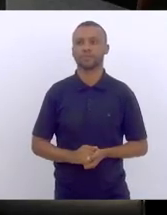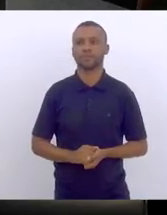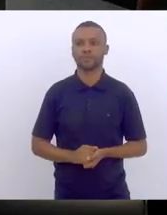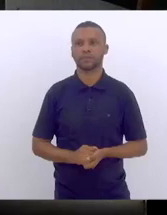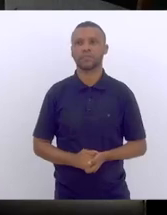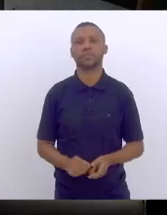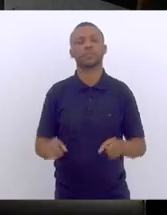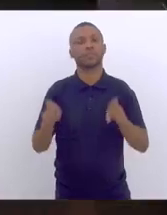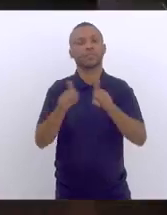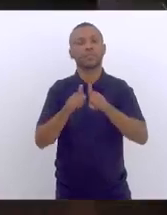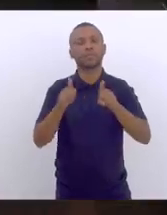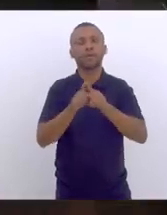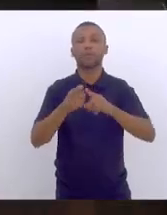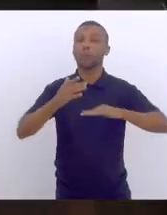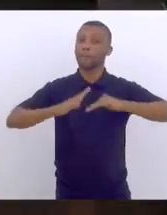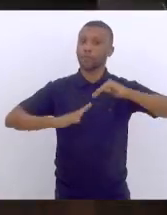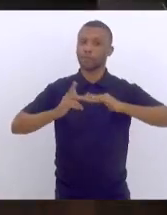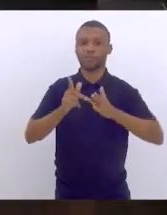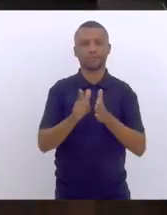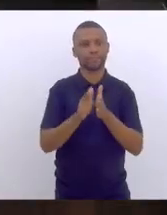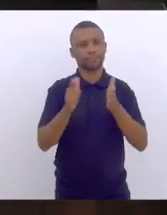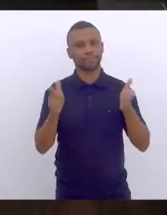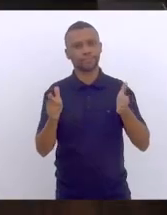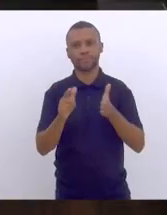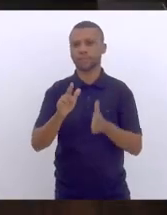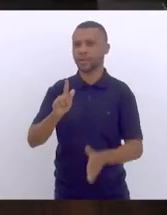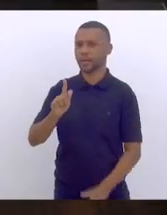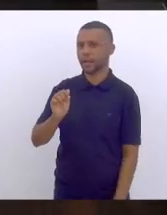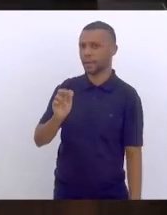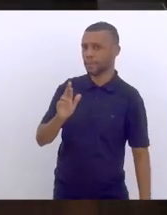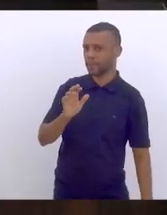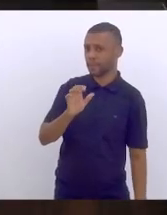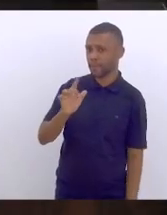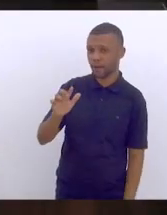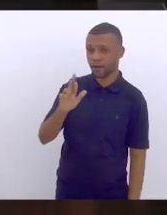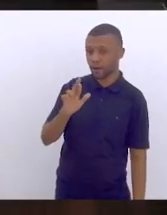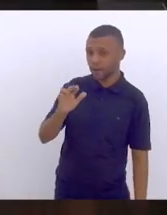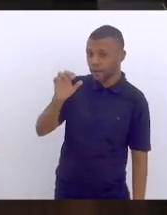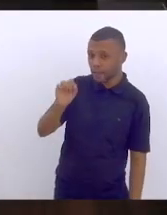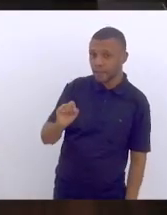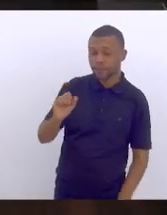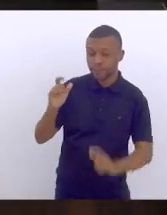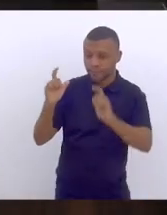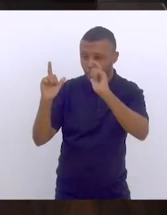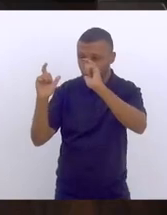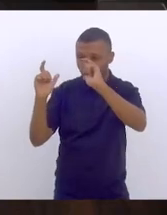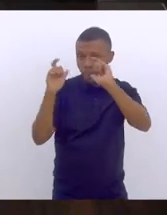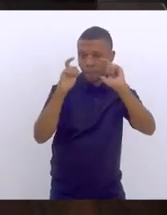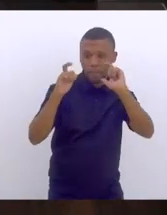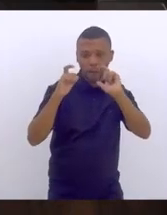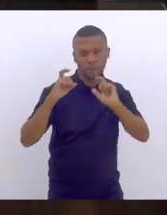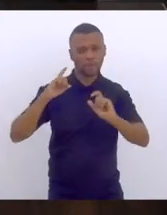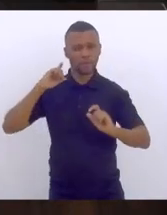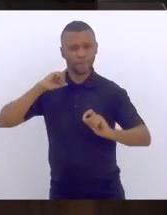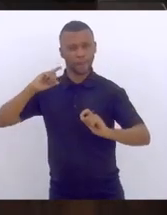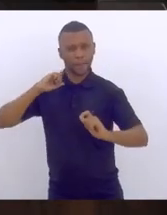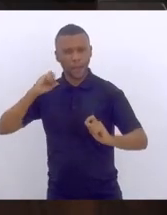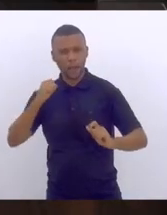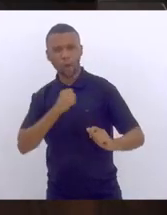E também do jornalista Gabriel Reis, paparazzo rubro-negro. Seja bem-vindo, meu irmão.